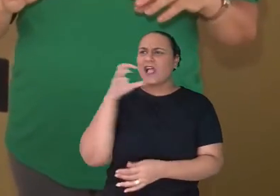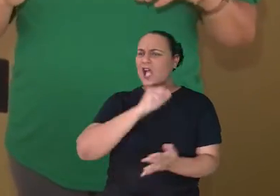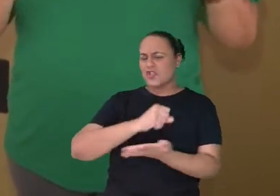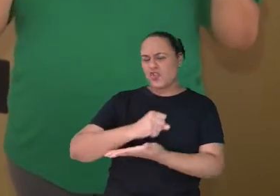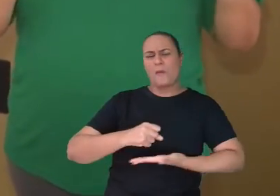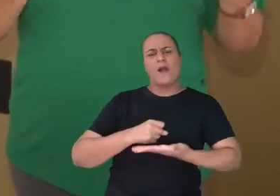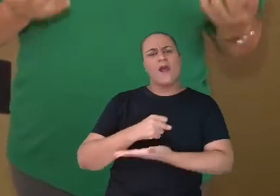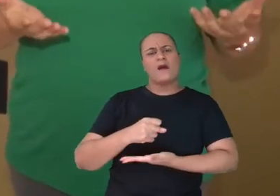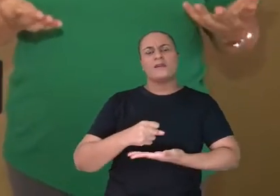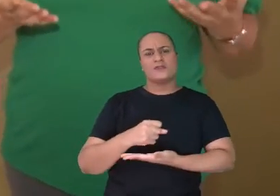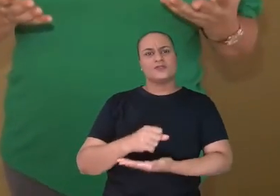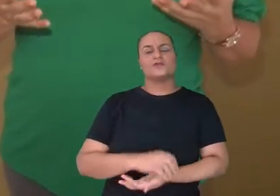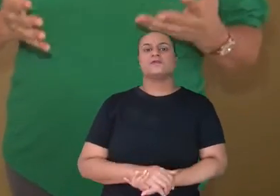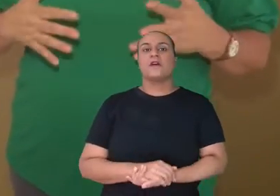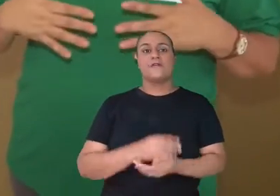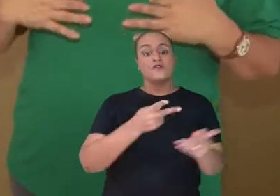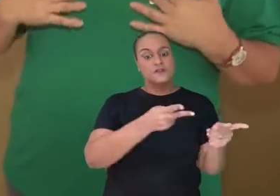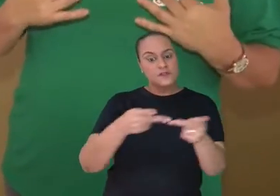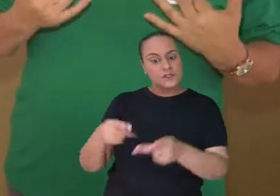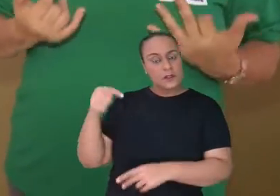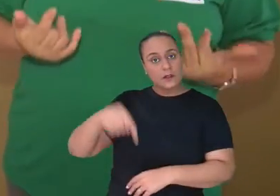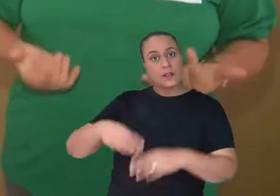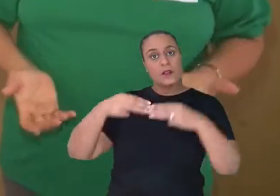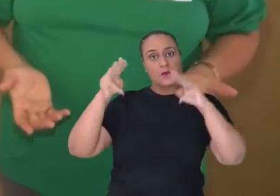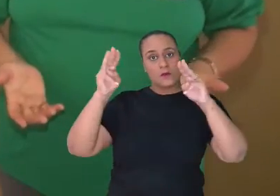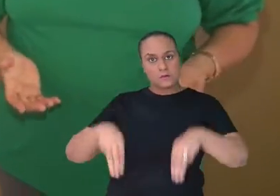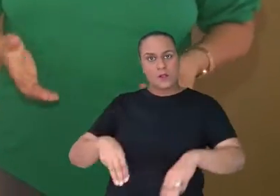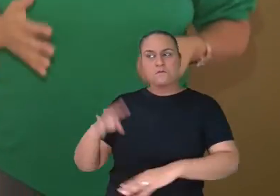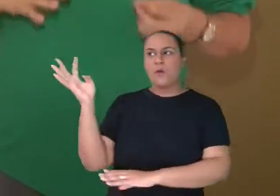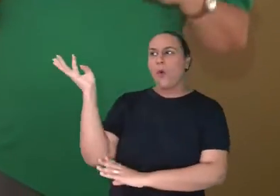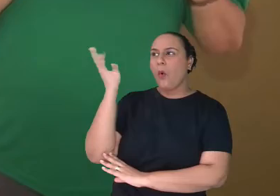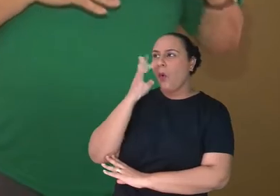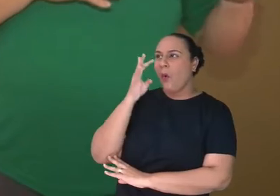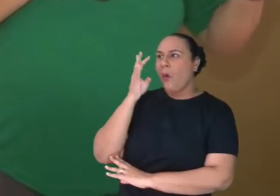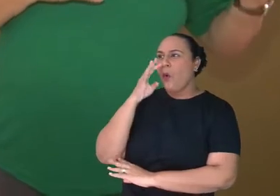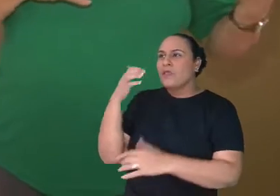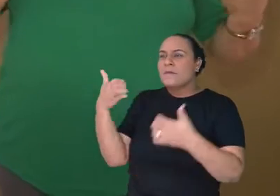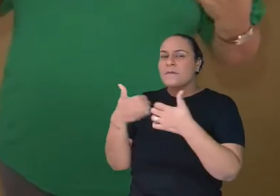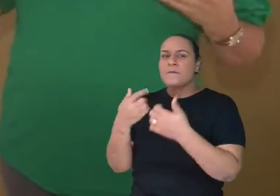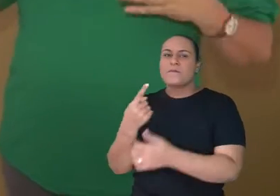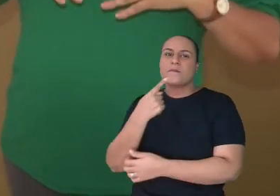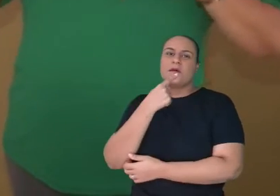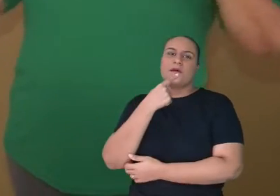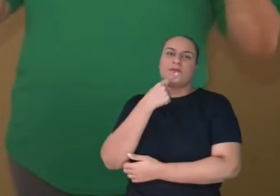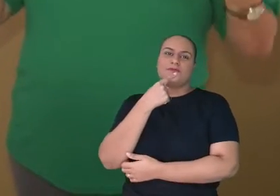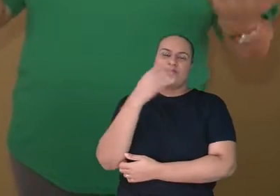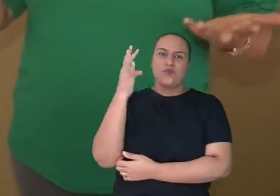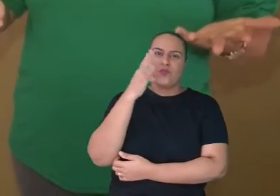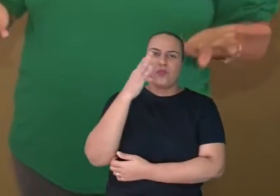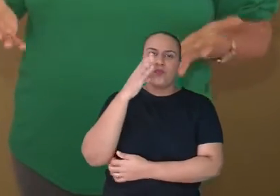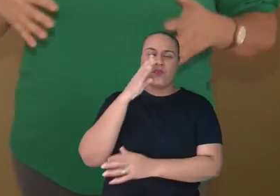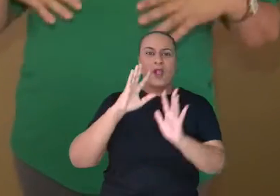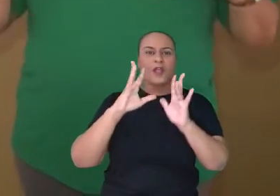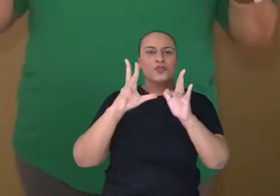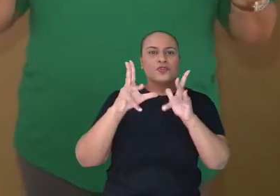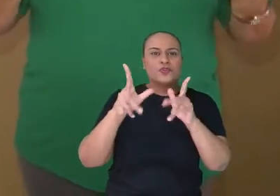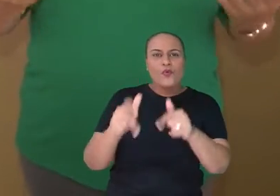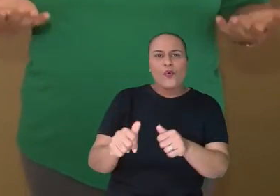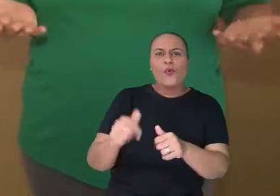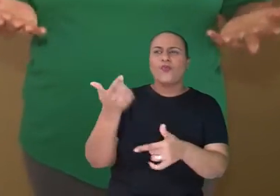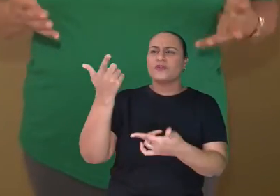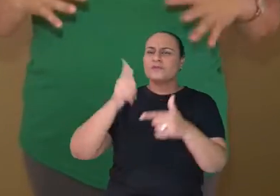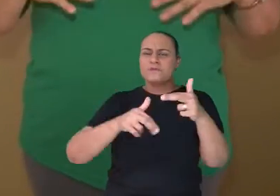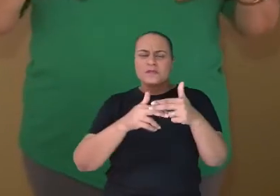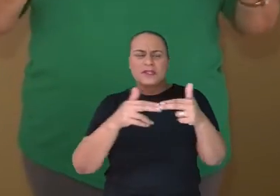aligeirada. Vocês vindo ao museu podem contemplar todos esses, né, todo esse acervo, todas